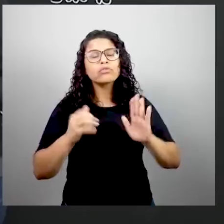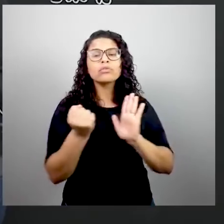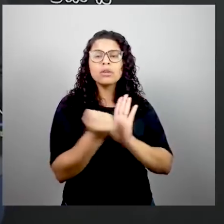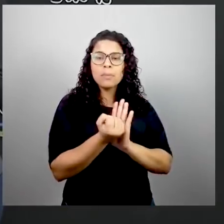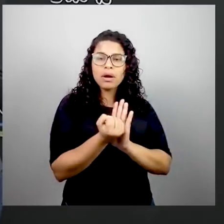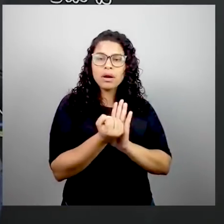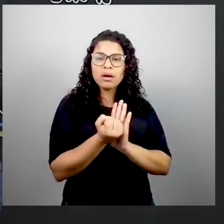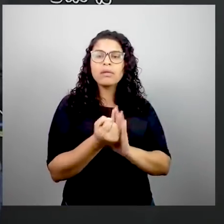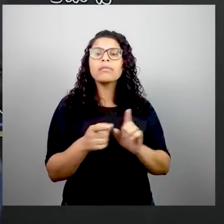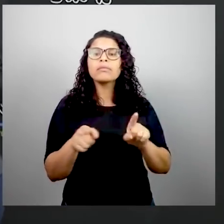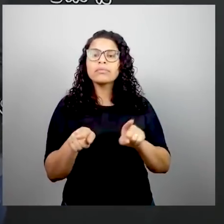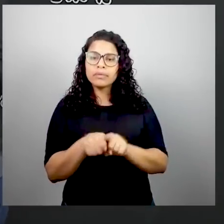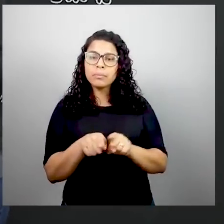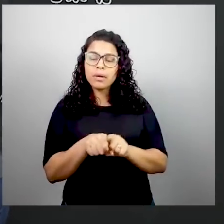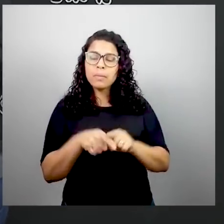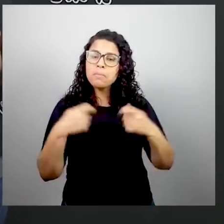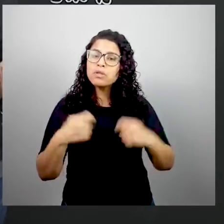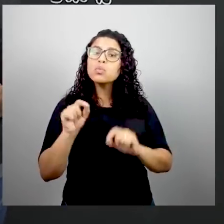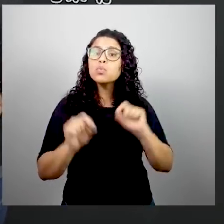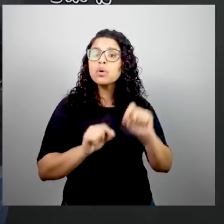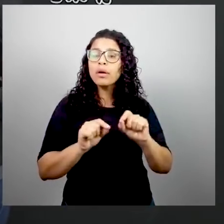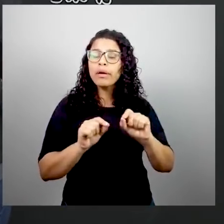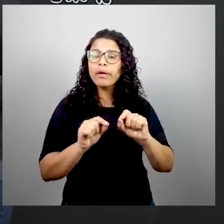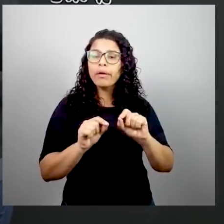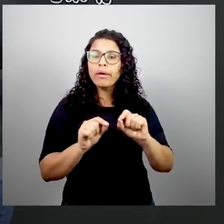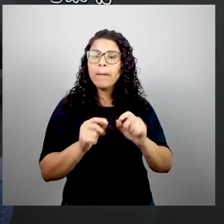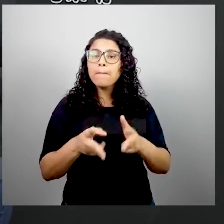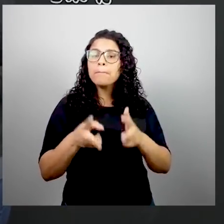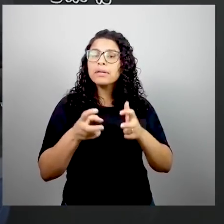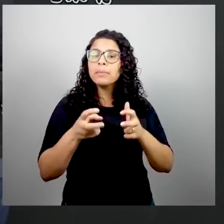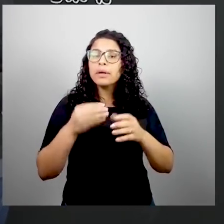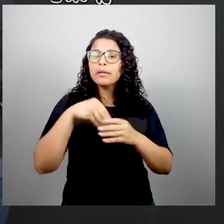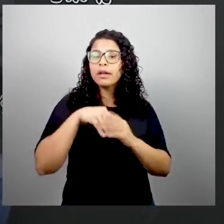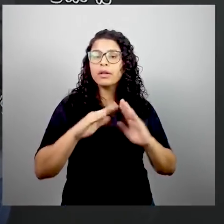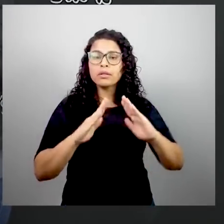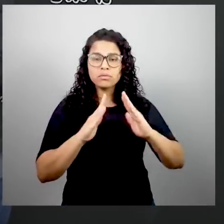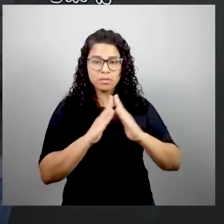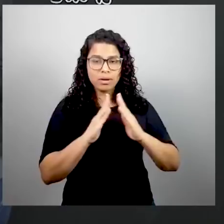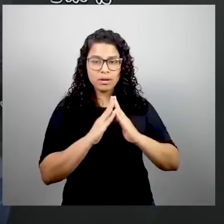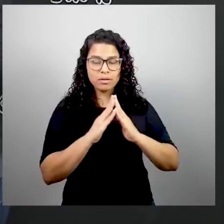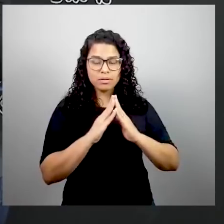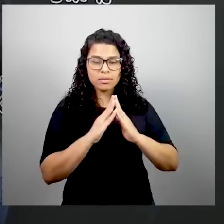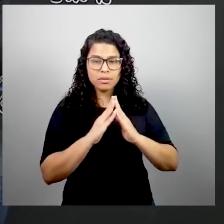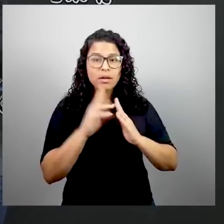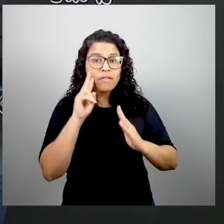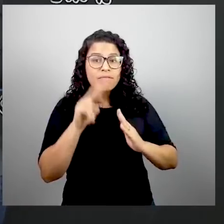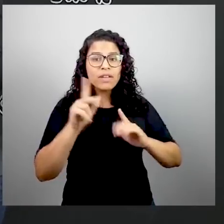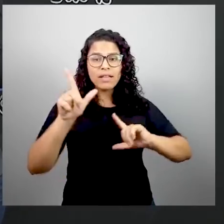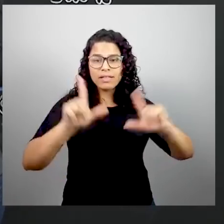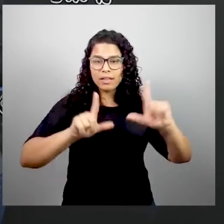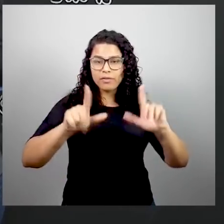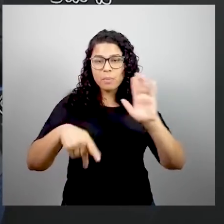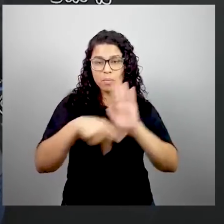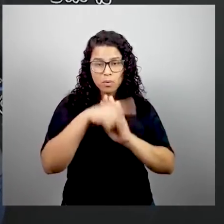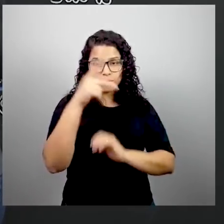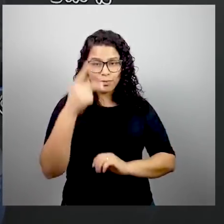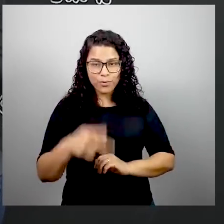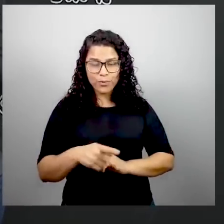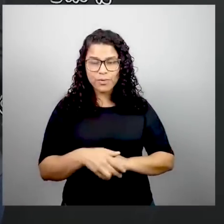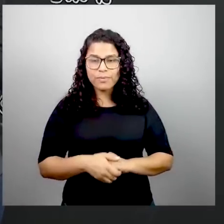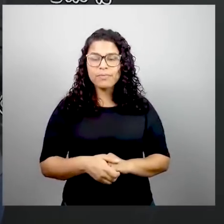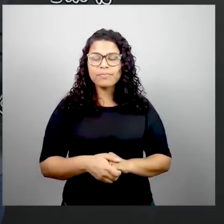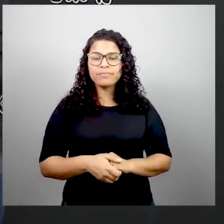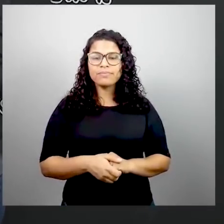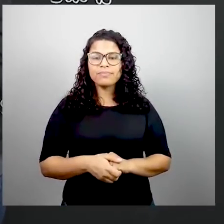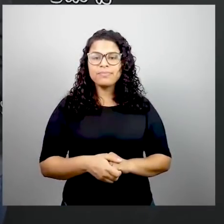as marcas. Então, eu usei, assim, uns números médios, um pouco hipotéticos, tá? Você tem que olhar a da sua casa, a